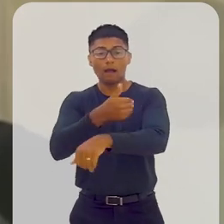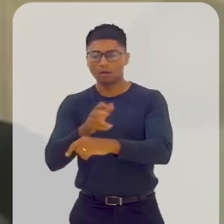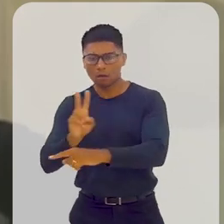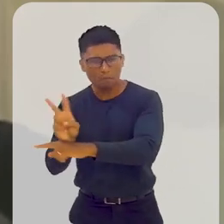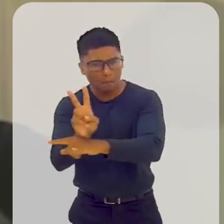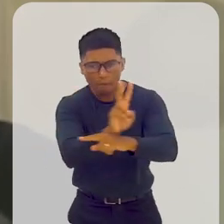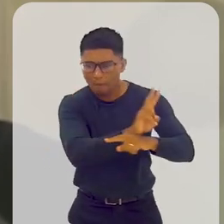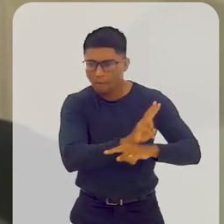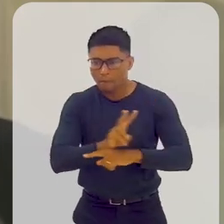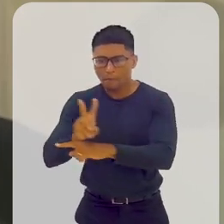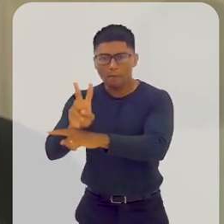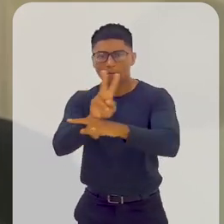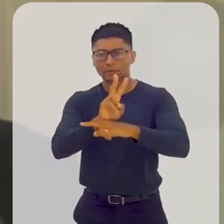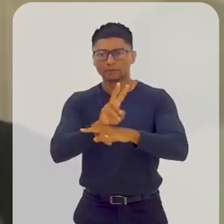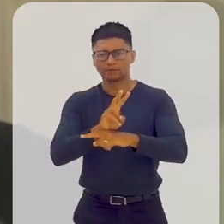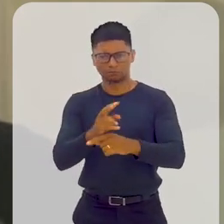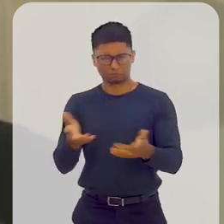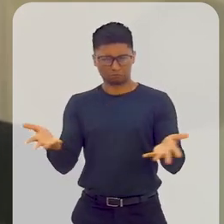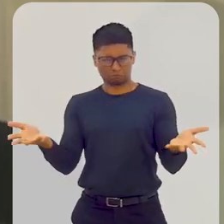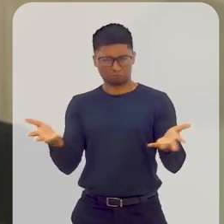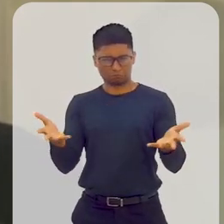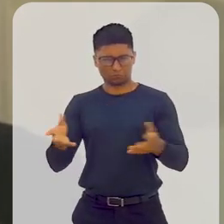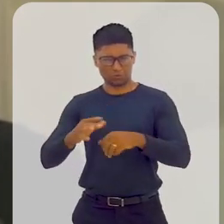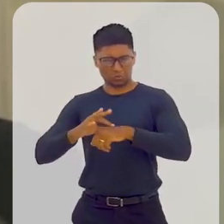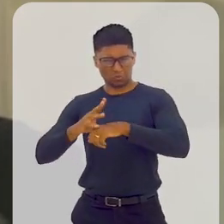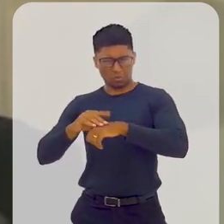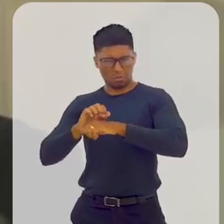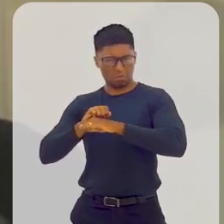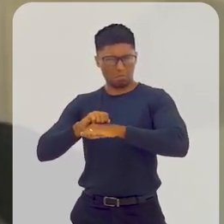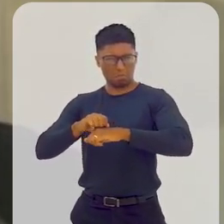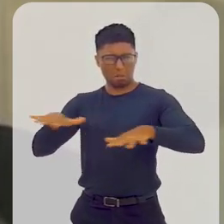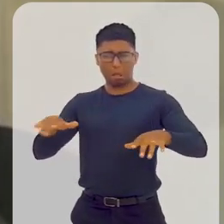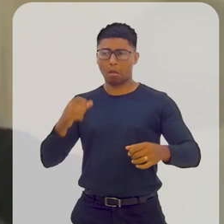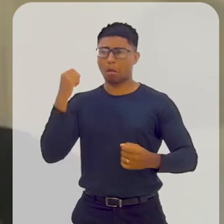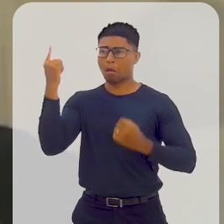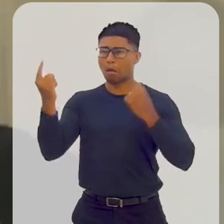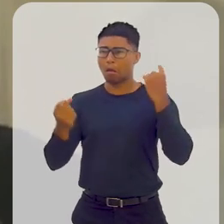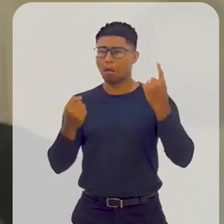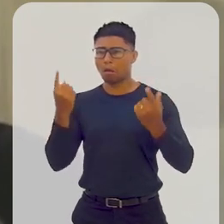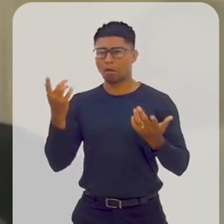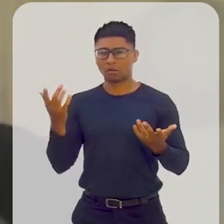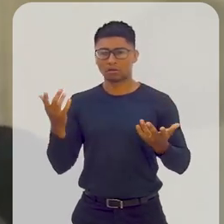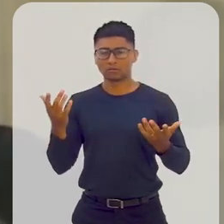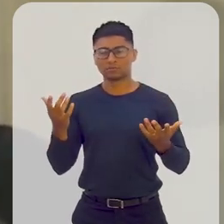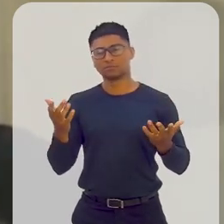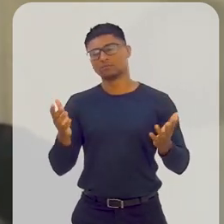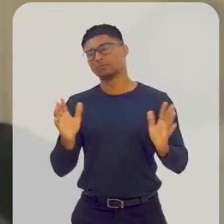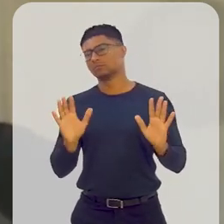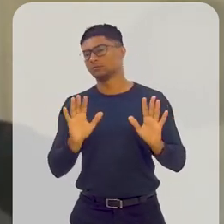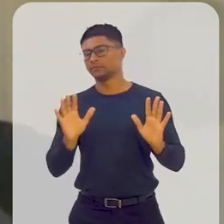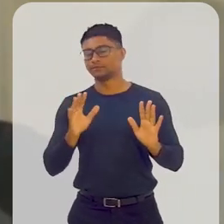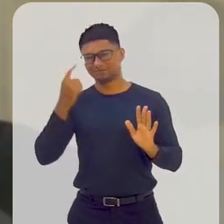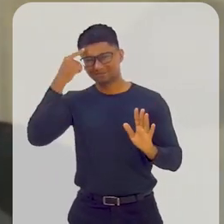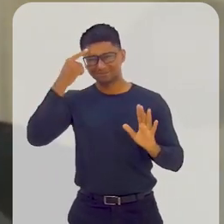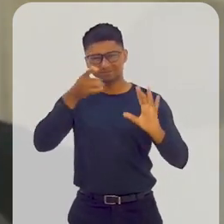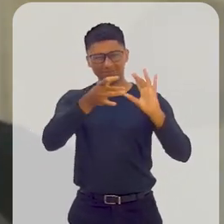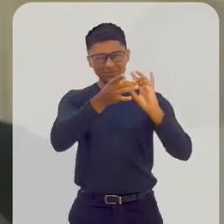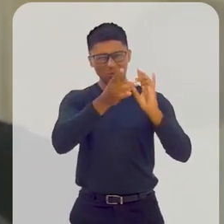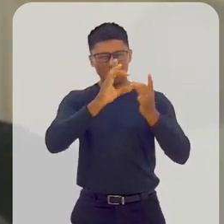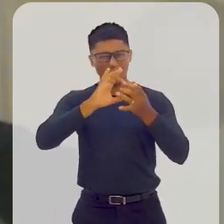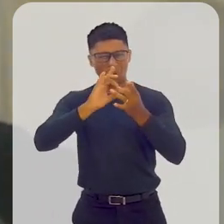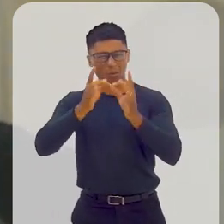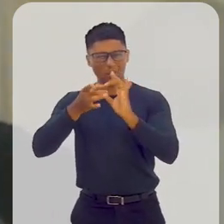coisas não acontecem hoje, doenças não se proliferam mais hoje, por sorte, que gente não tem. Nós